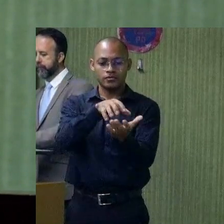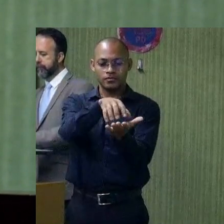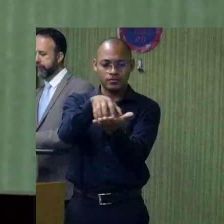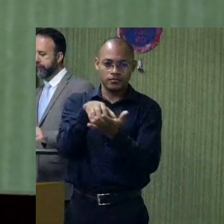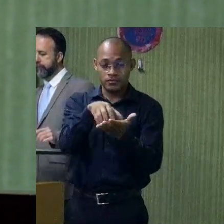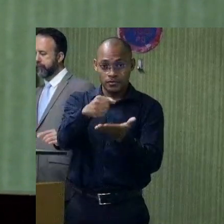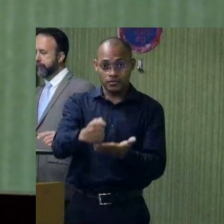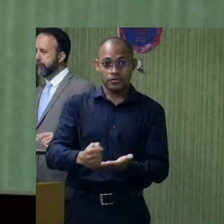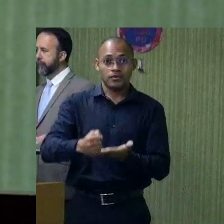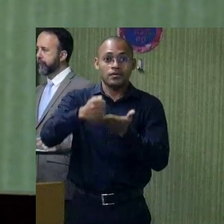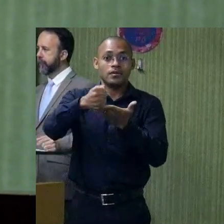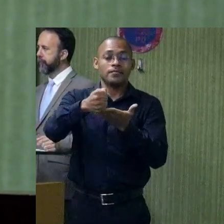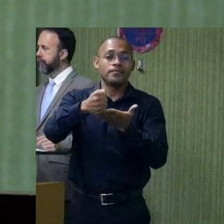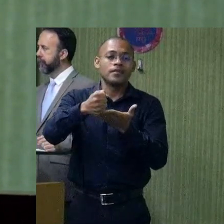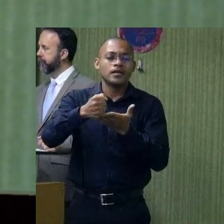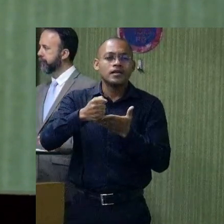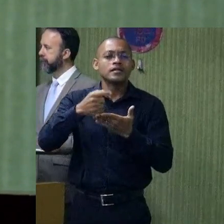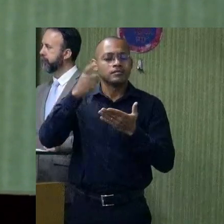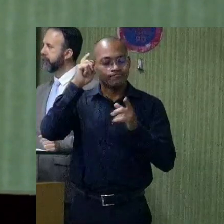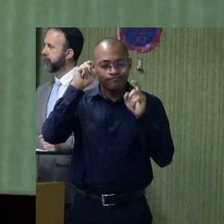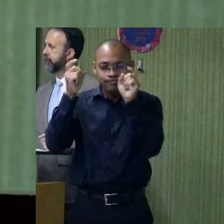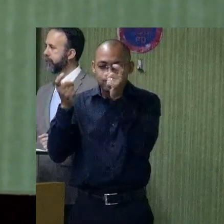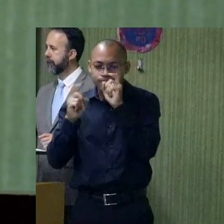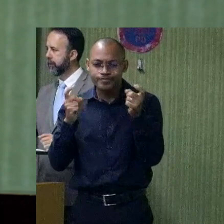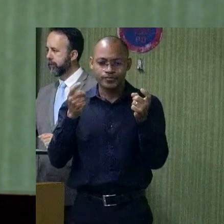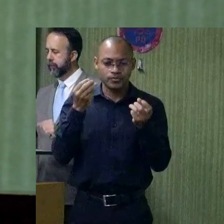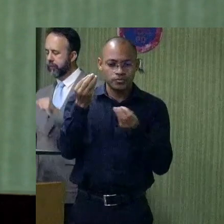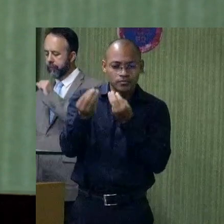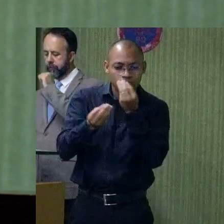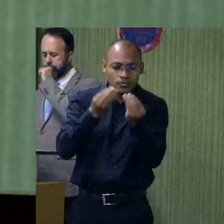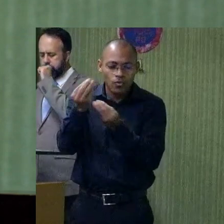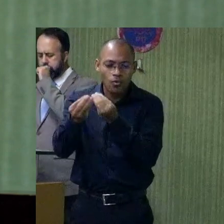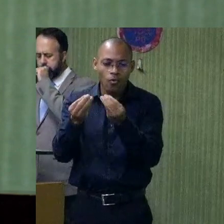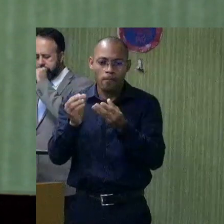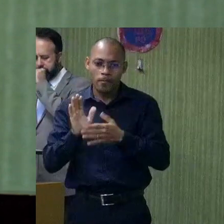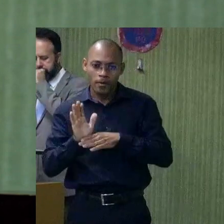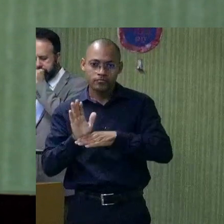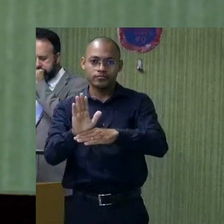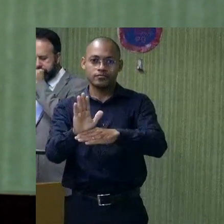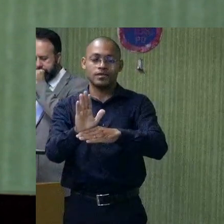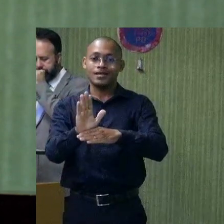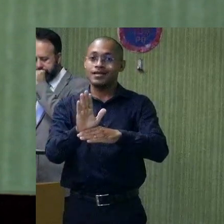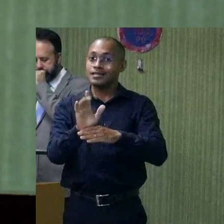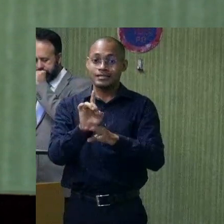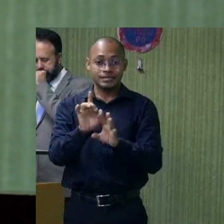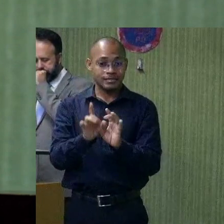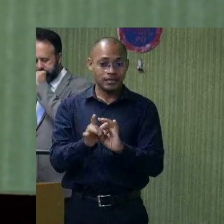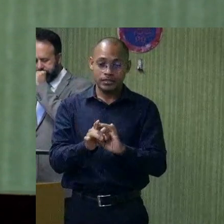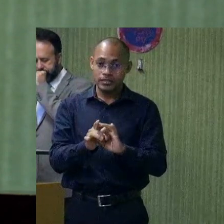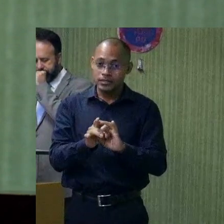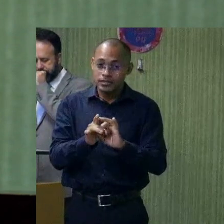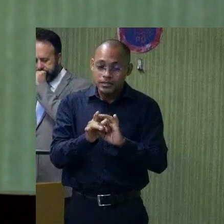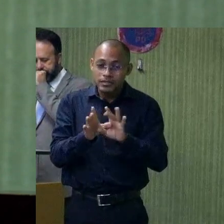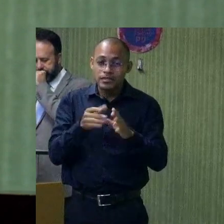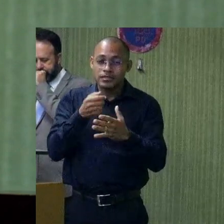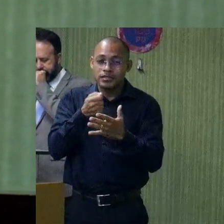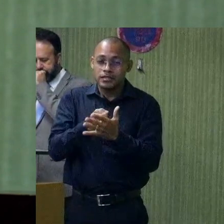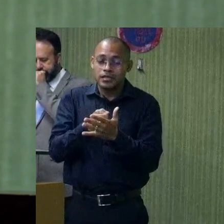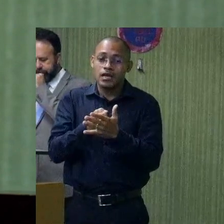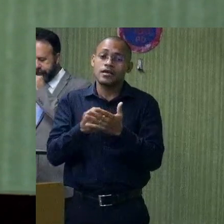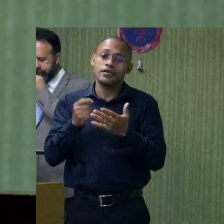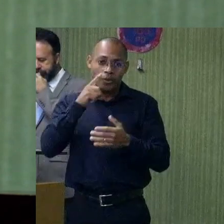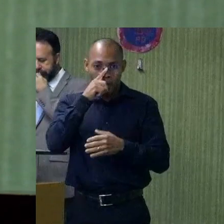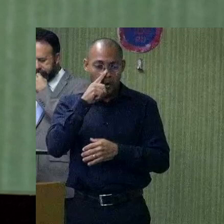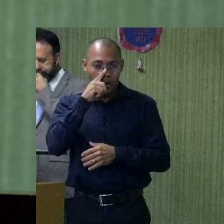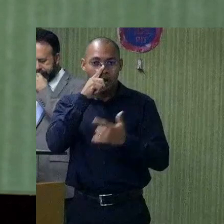nesse momento ainda para pensar cada um de que forma vai contribuir e não permitir que situações de risco